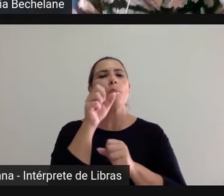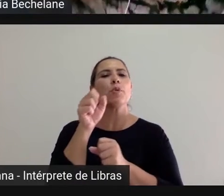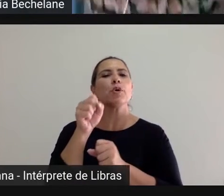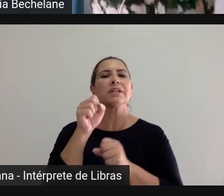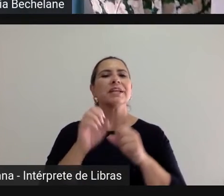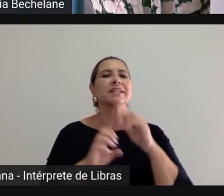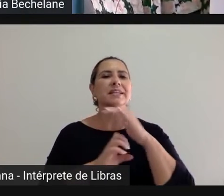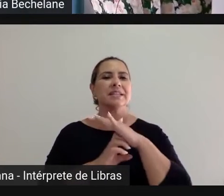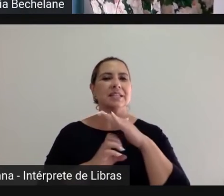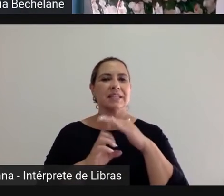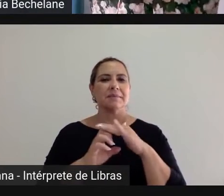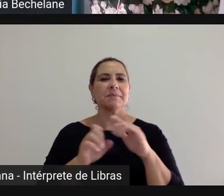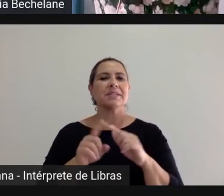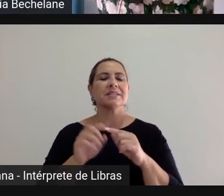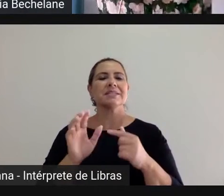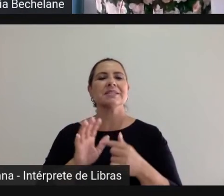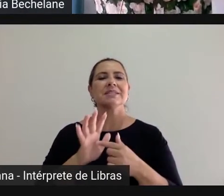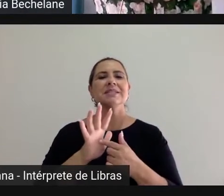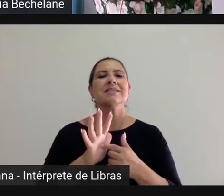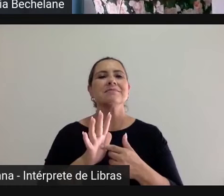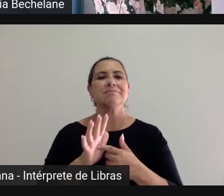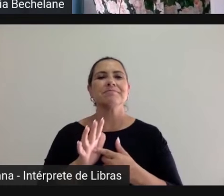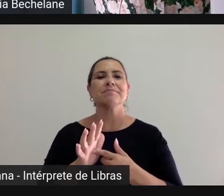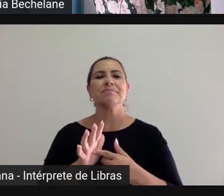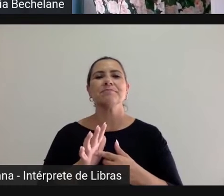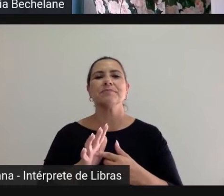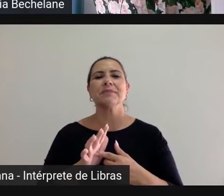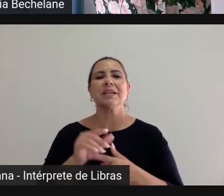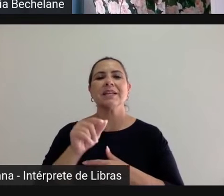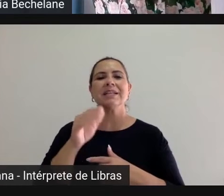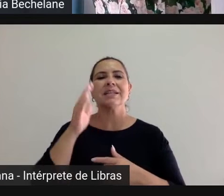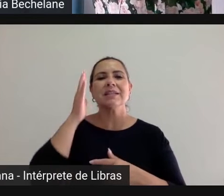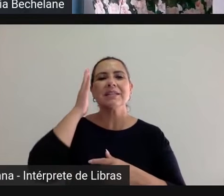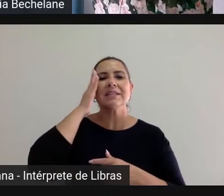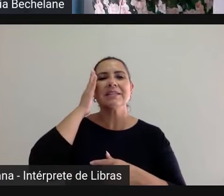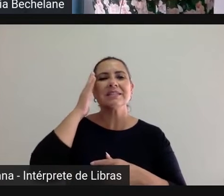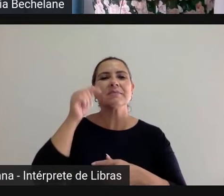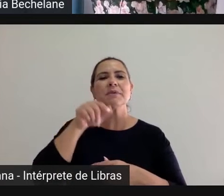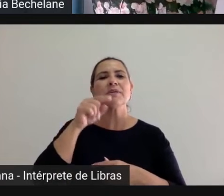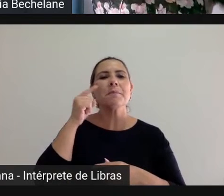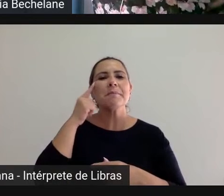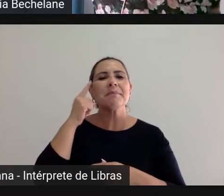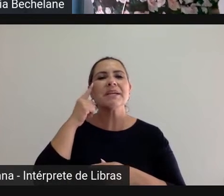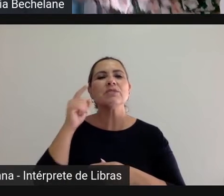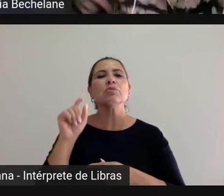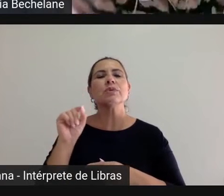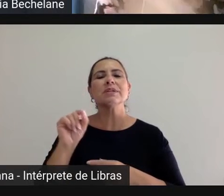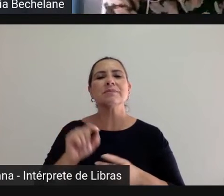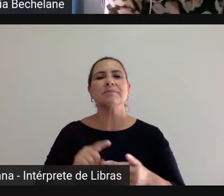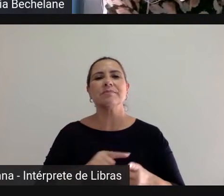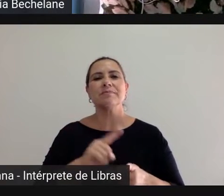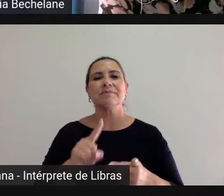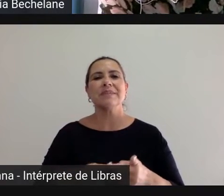uma distorção do processo democrático. Aí eu gostaria de saber o que você pensa sobre isso. Para a Isabel,